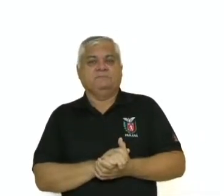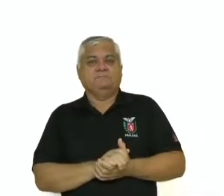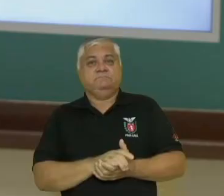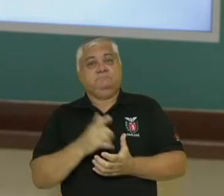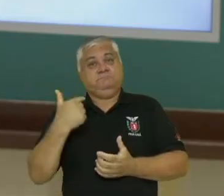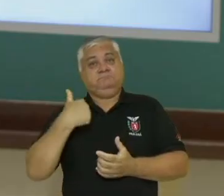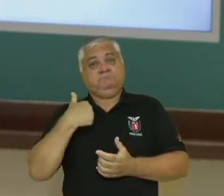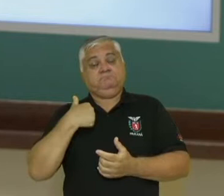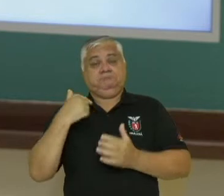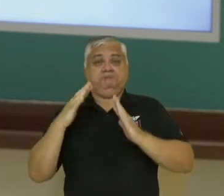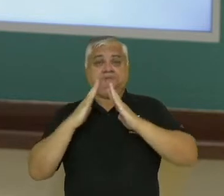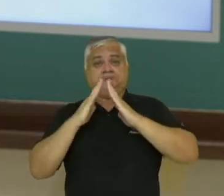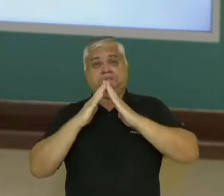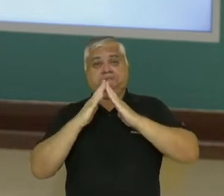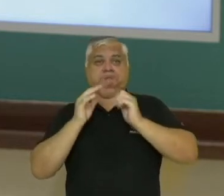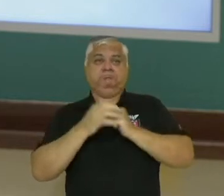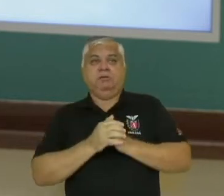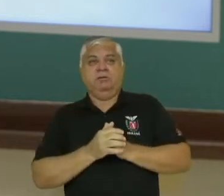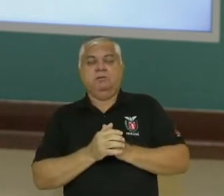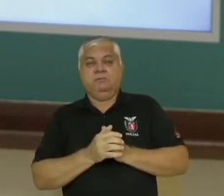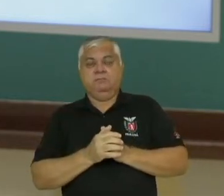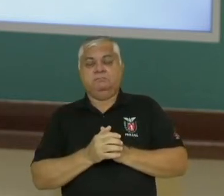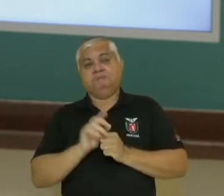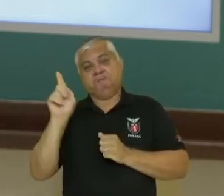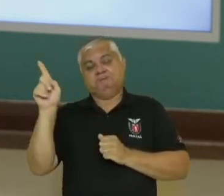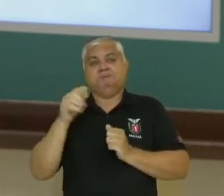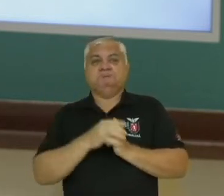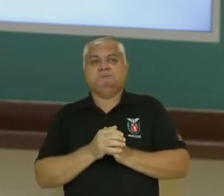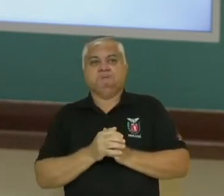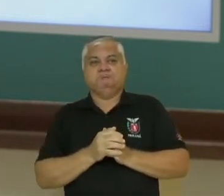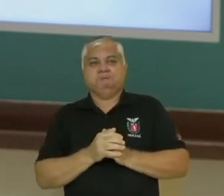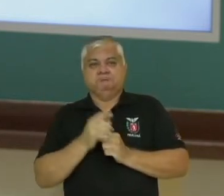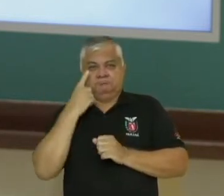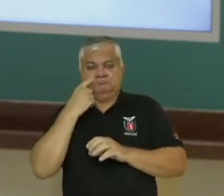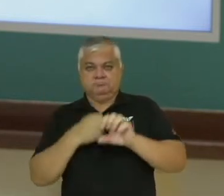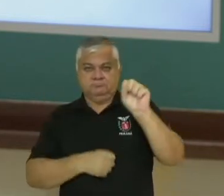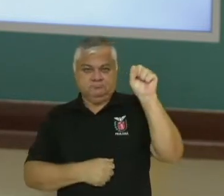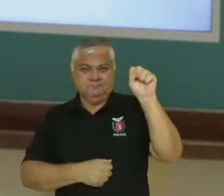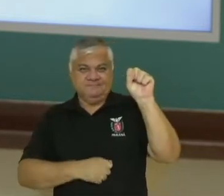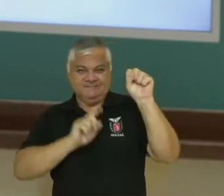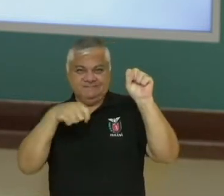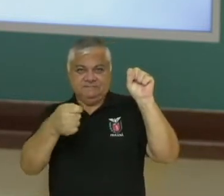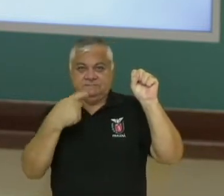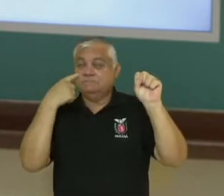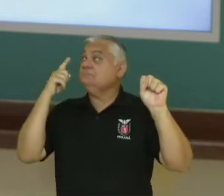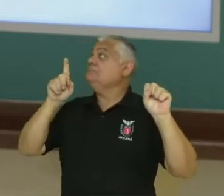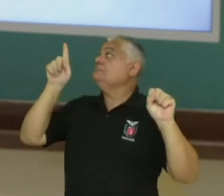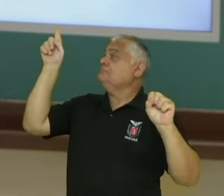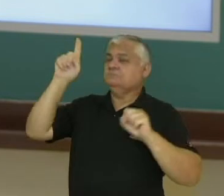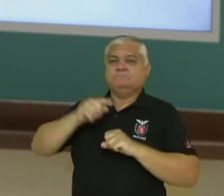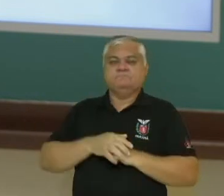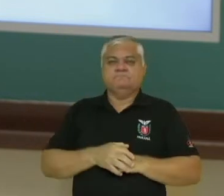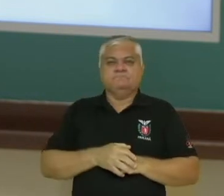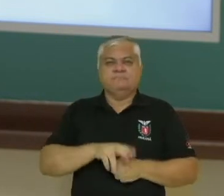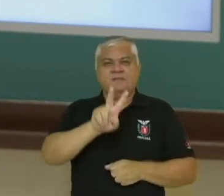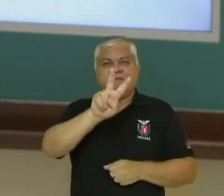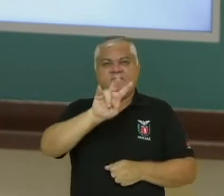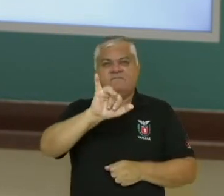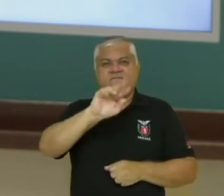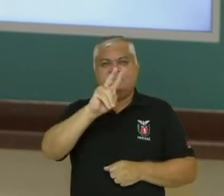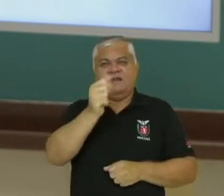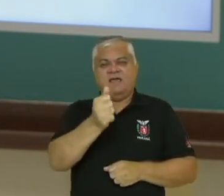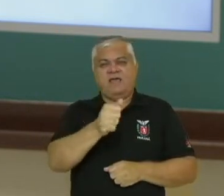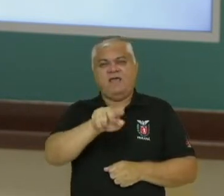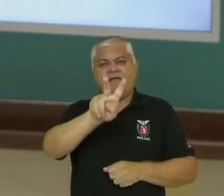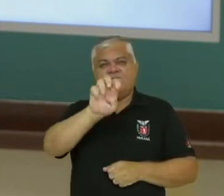lado, né? Então, nós temos aqui, por exemplo, aqui, né, o Parque Estadual de Vila Velha, certo? Ou seja,